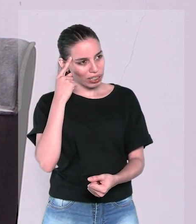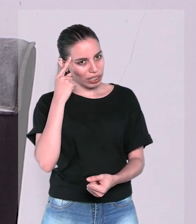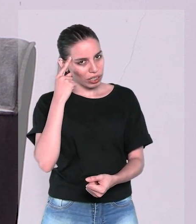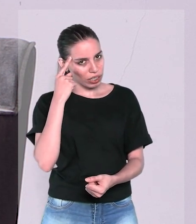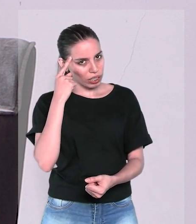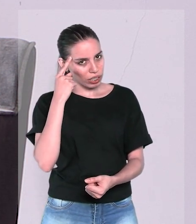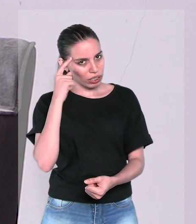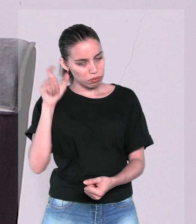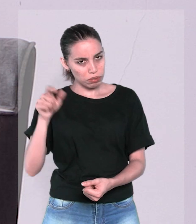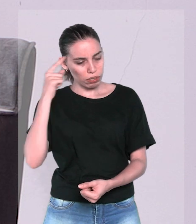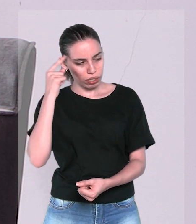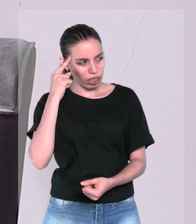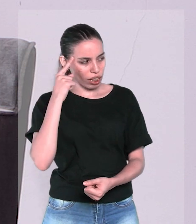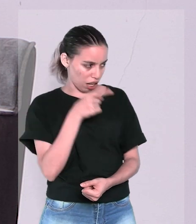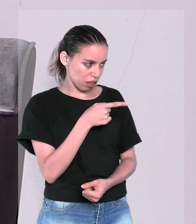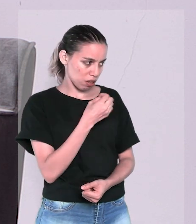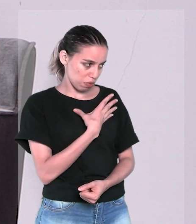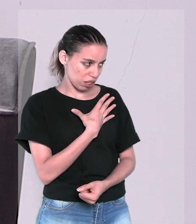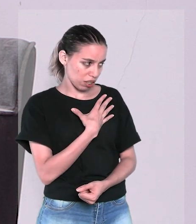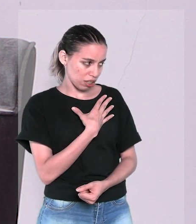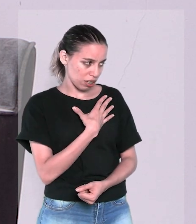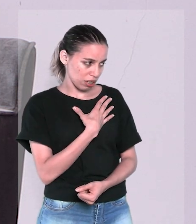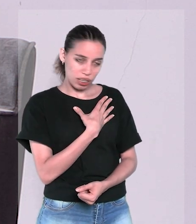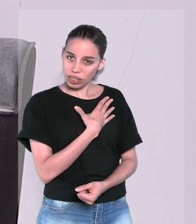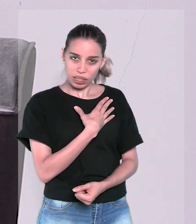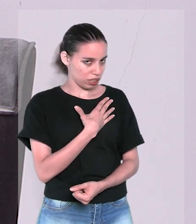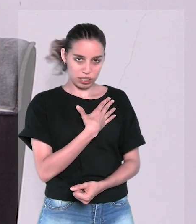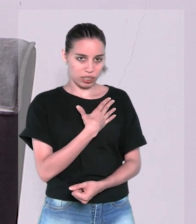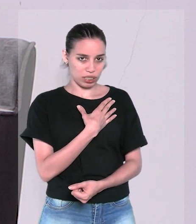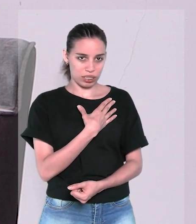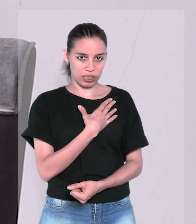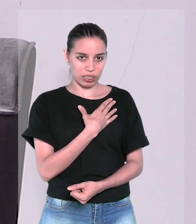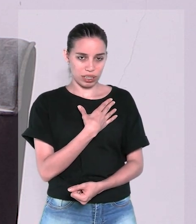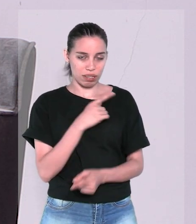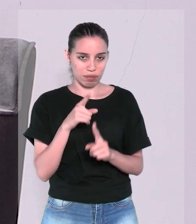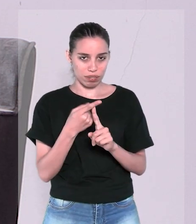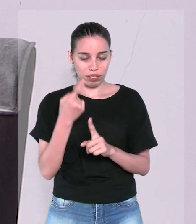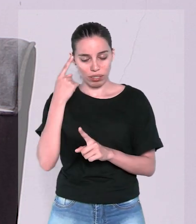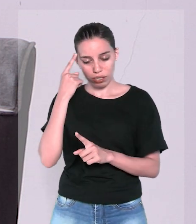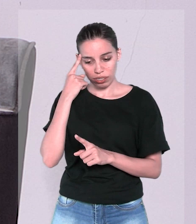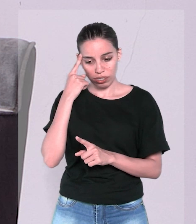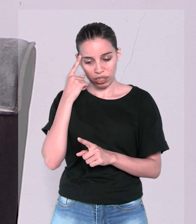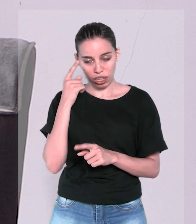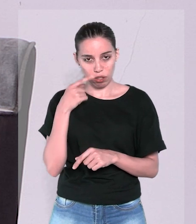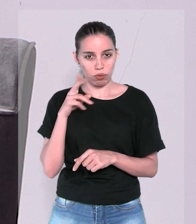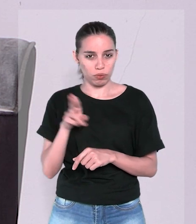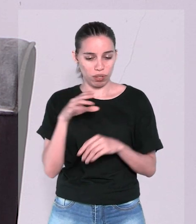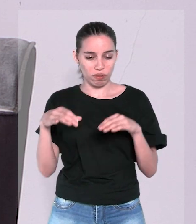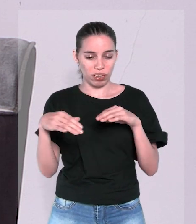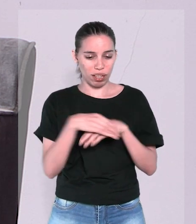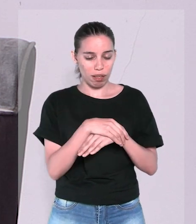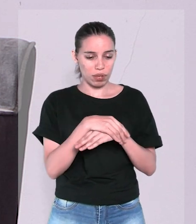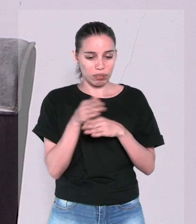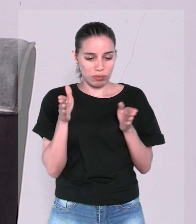forma intensa. E essa forma intensa, obviamente, leva você para não querer